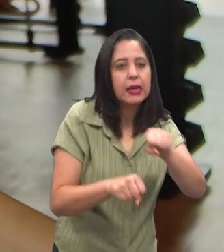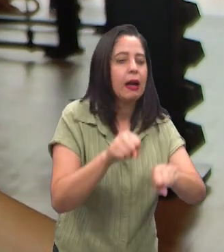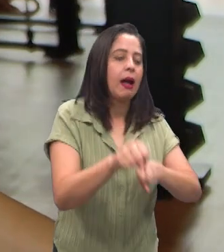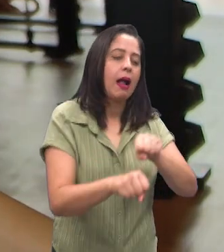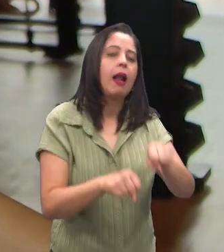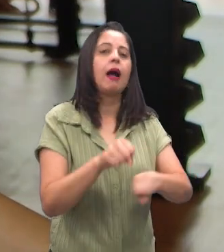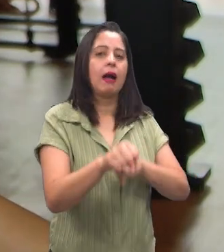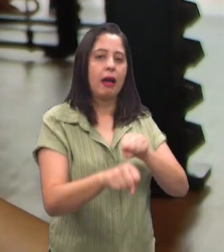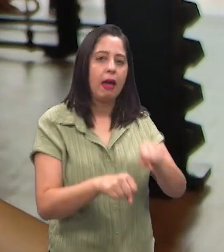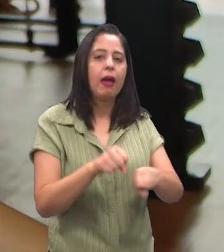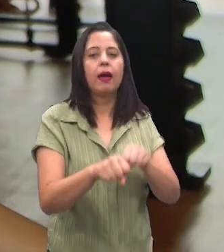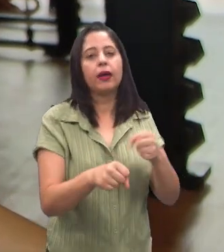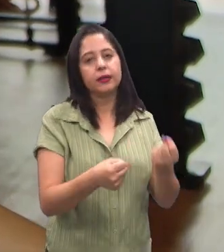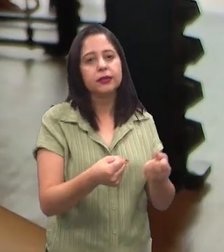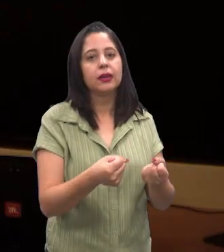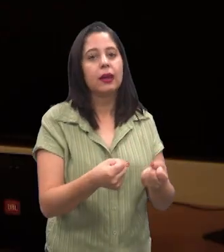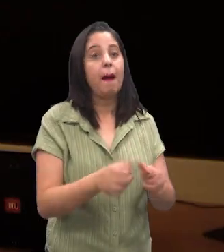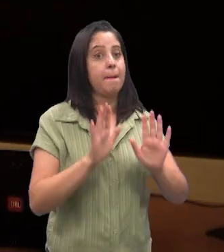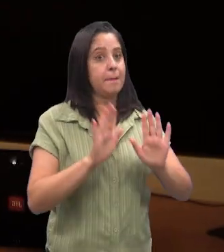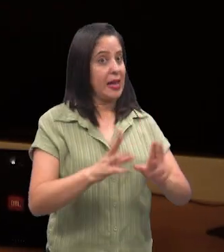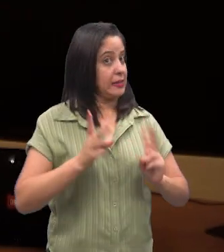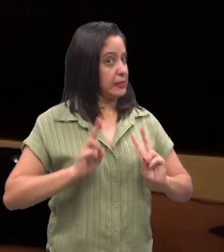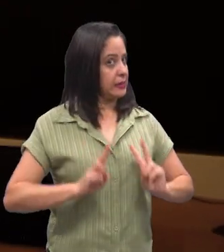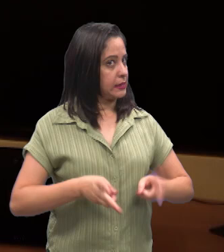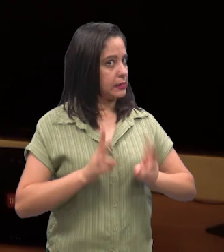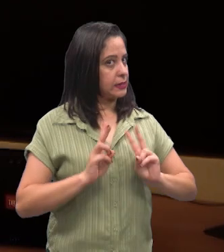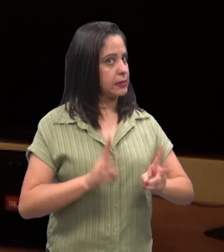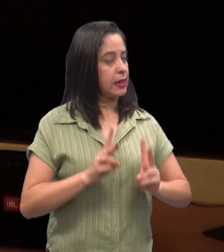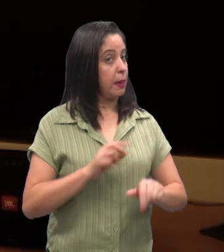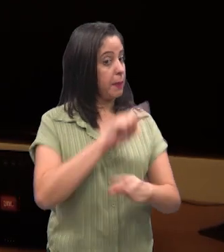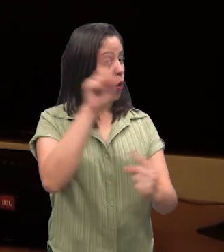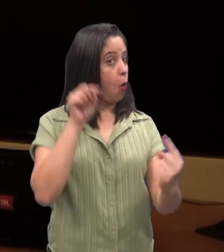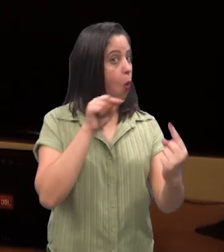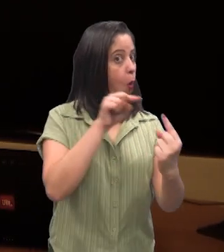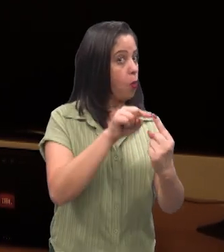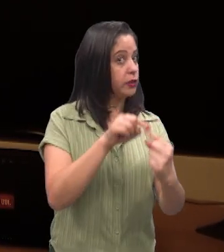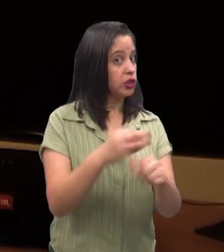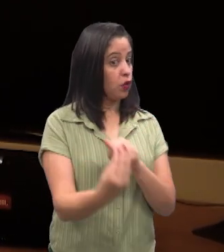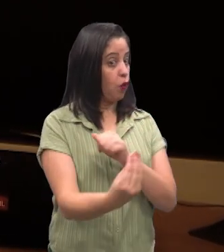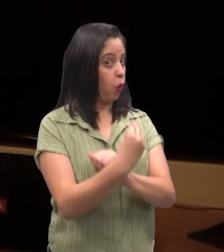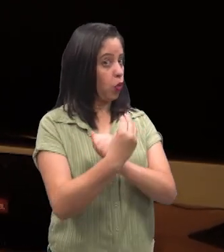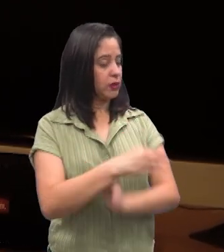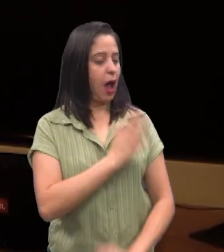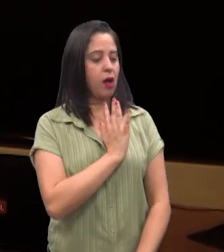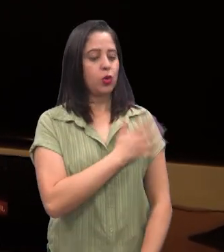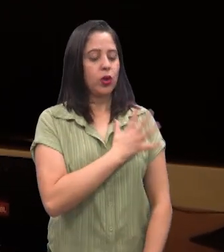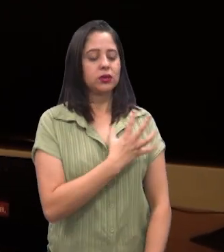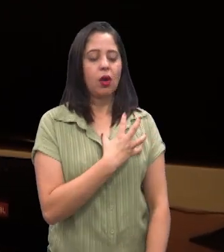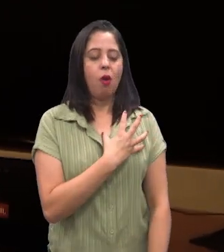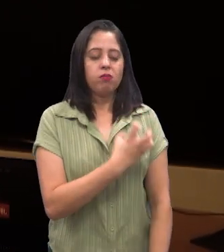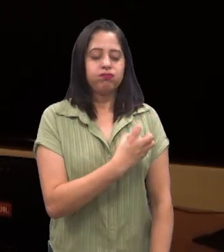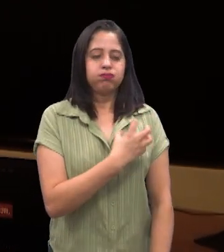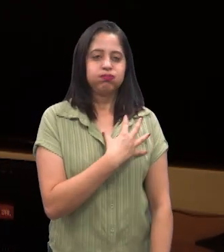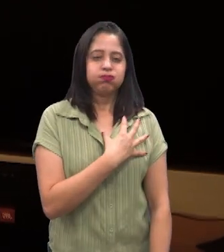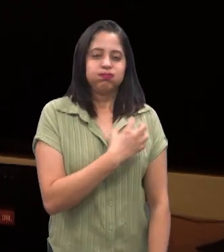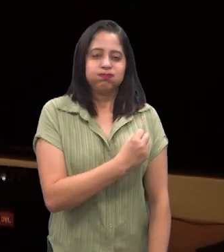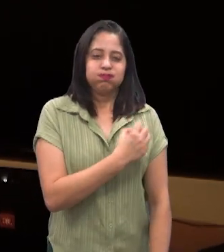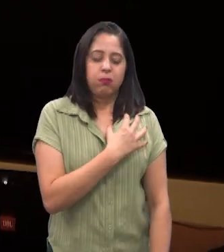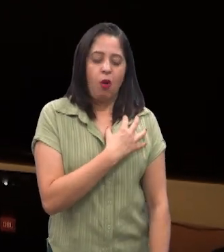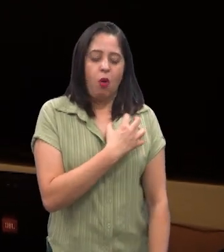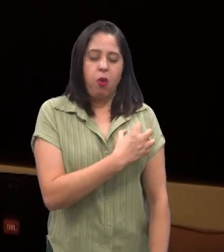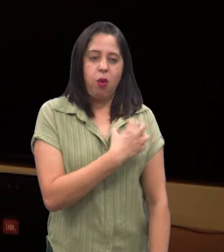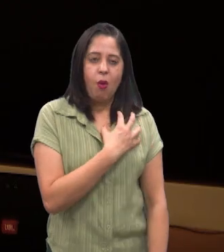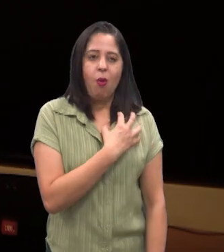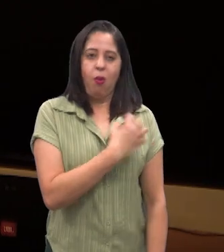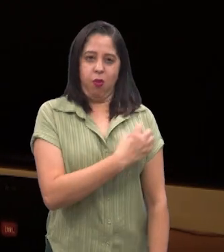na academia ou outdoor, mas sempre pensando em cuidar aí da frequência cardíaca e da intensidade que